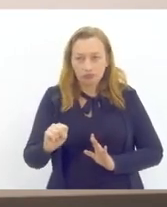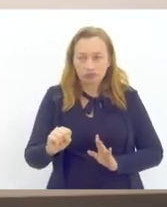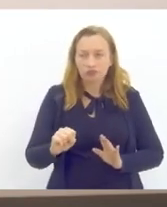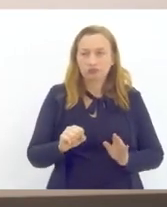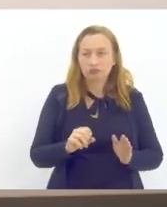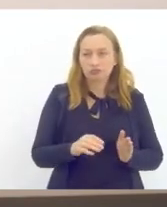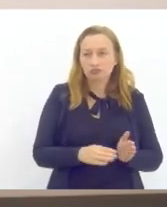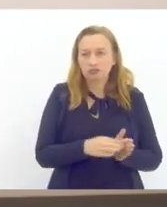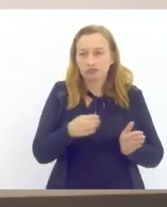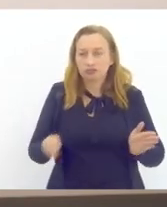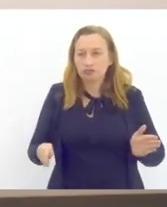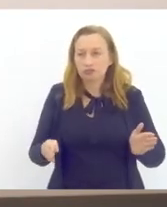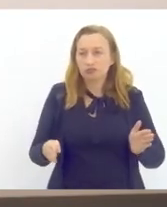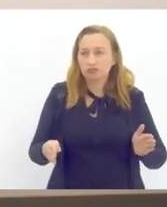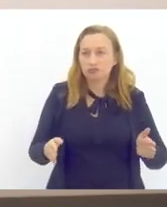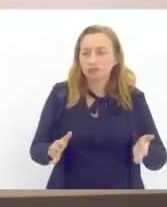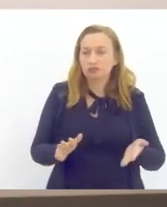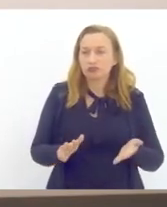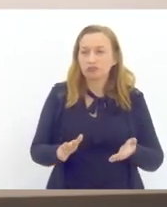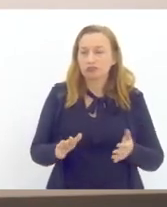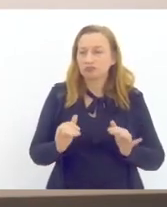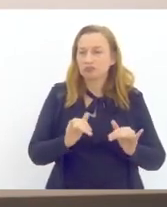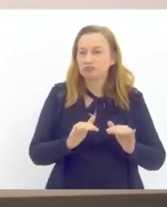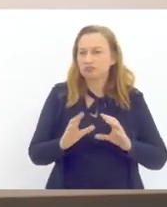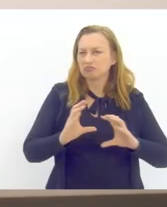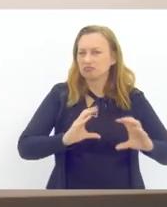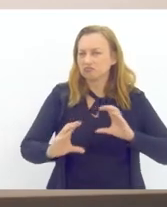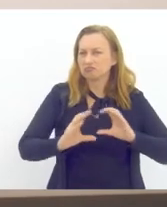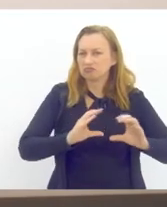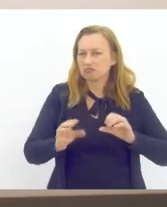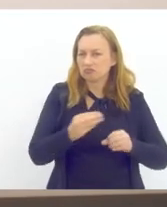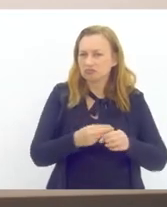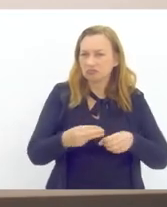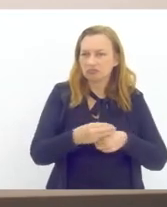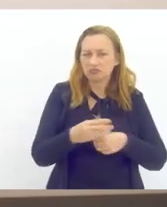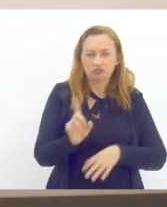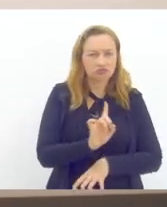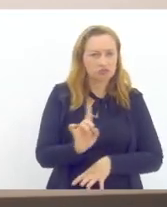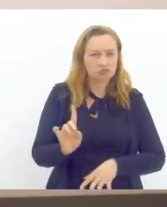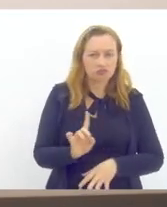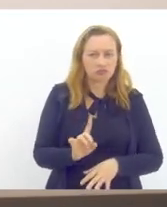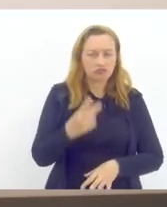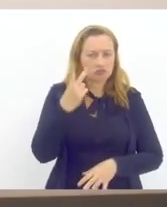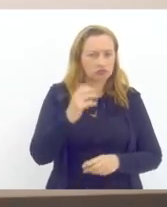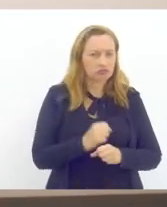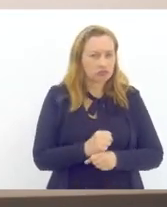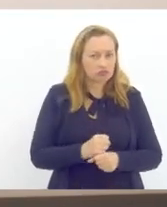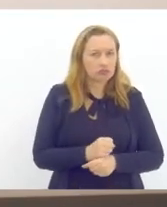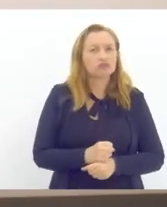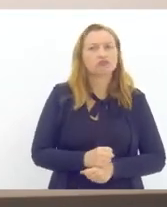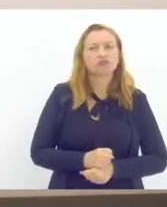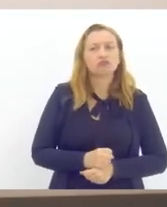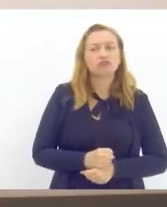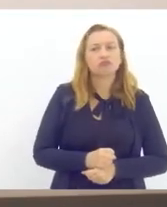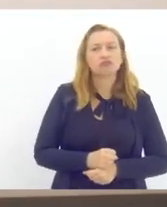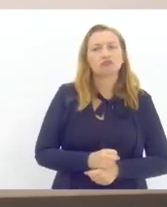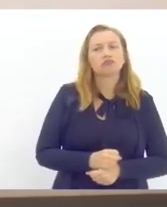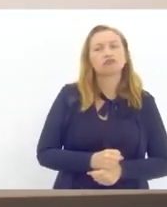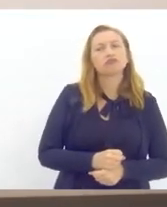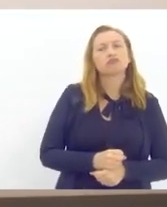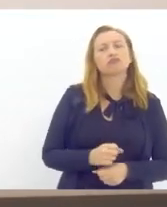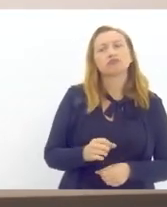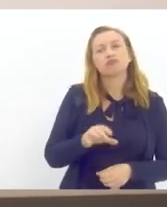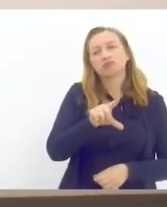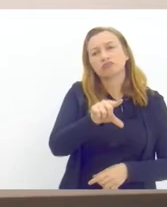20, não tinha feito nenhuma interlocução com os municípios, presidente Dom Dino Osório, nenhuma interlocução em 2 anos. Também essa decisão do